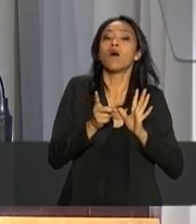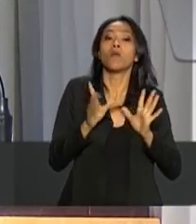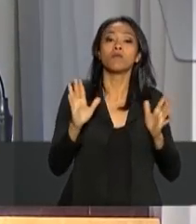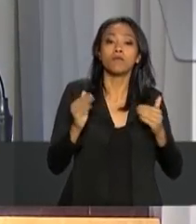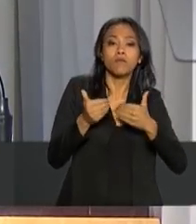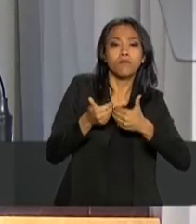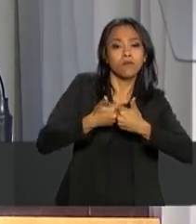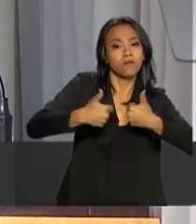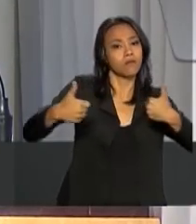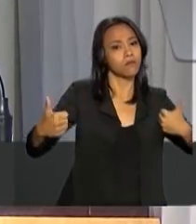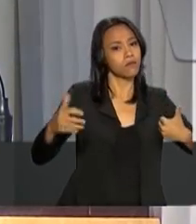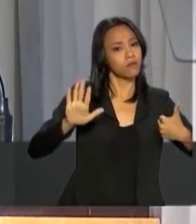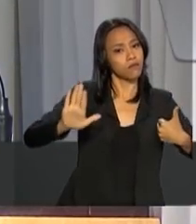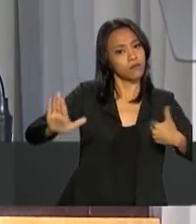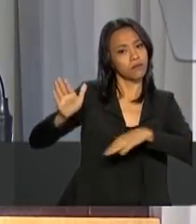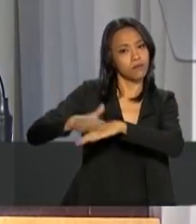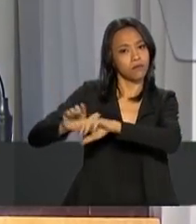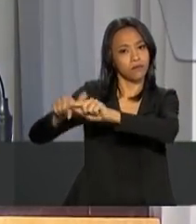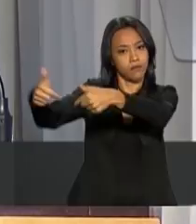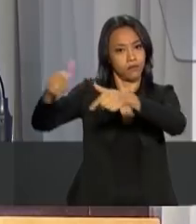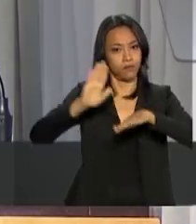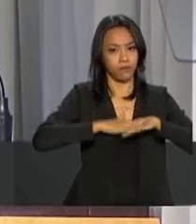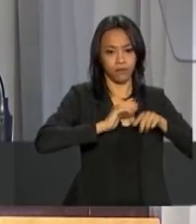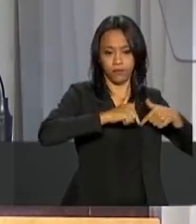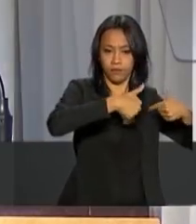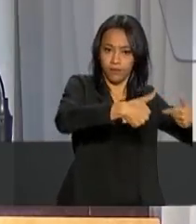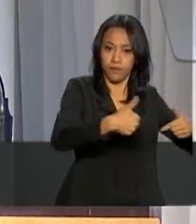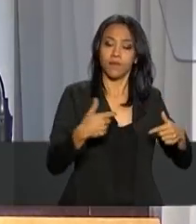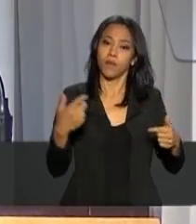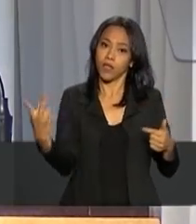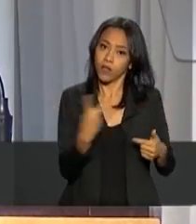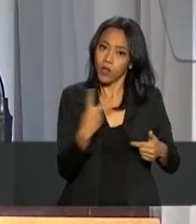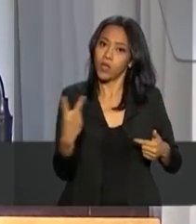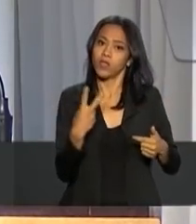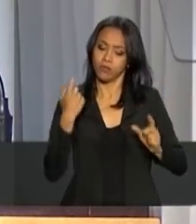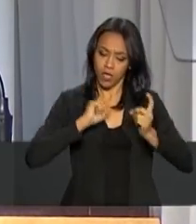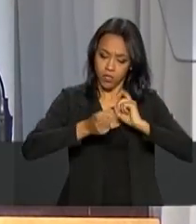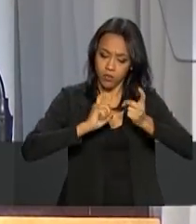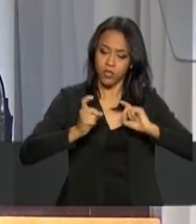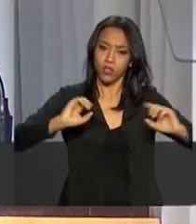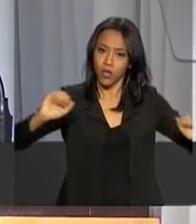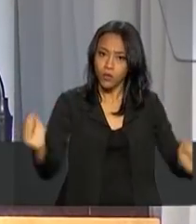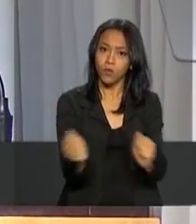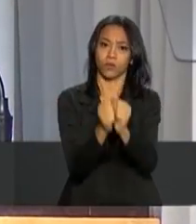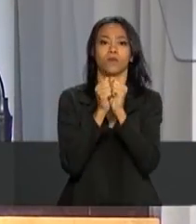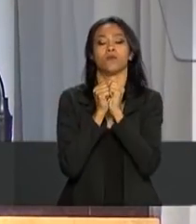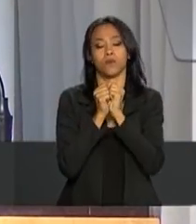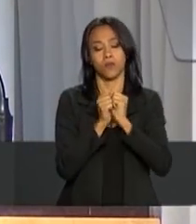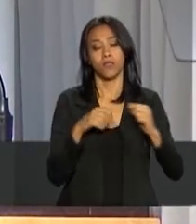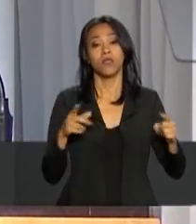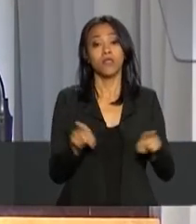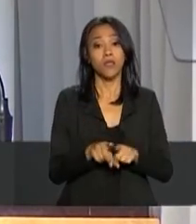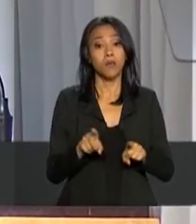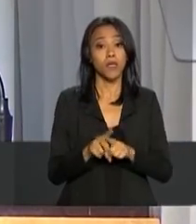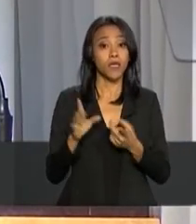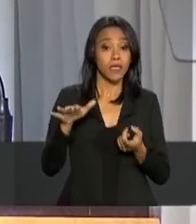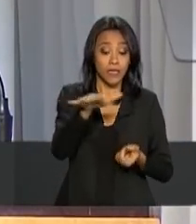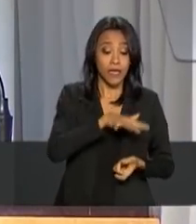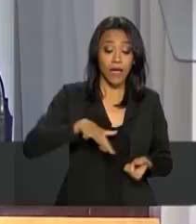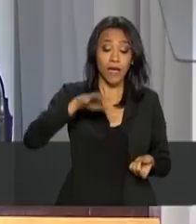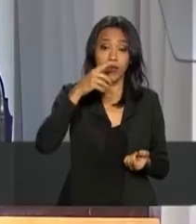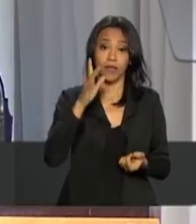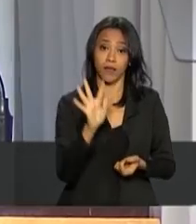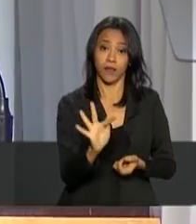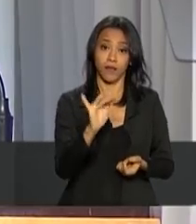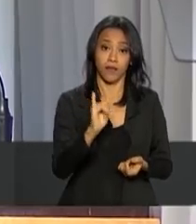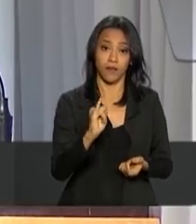Isso deu resultado. E o primeiro resultado, aqui eu entro no tópico da responsabilidade fiscal, foi precisamente